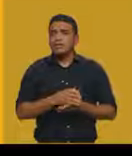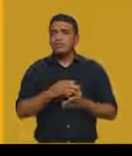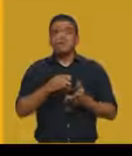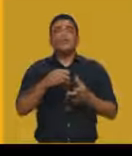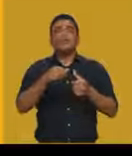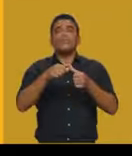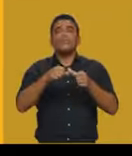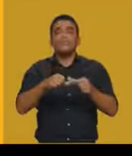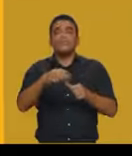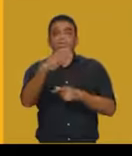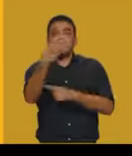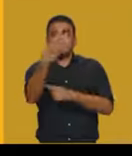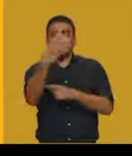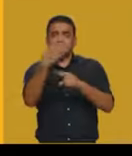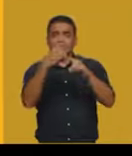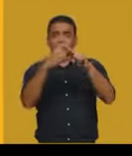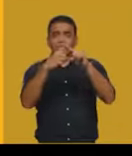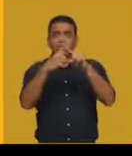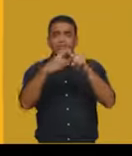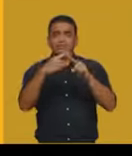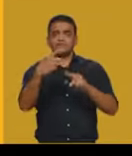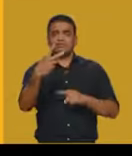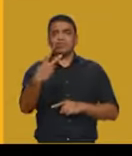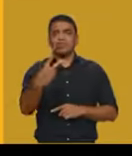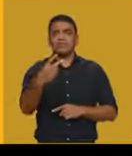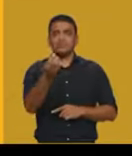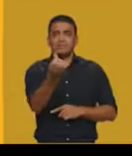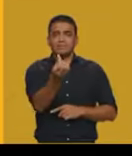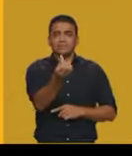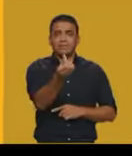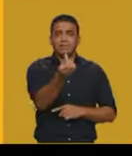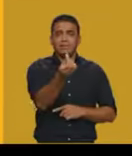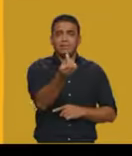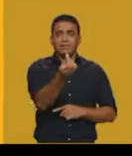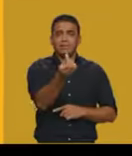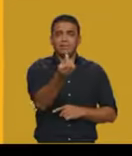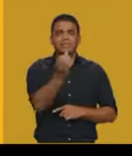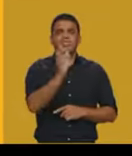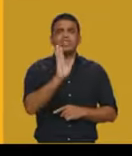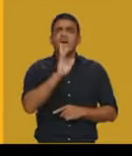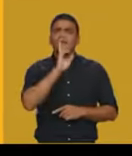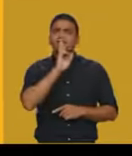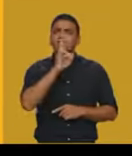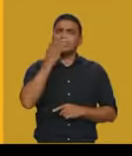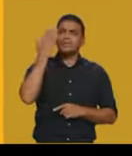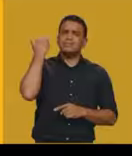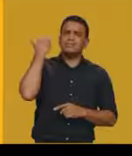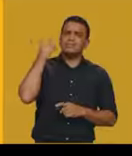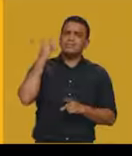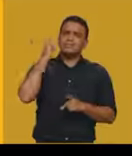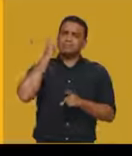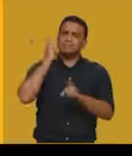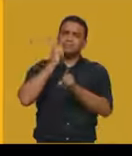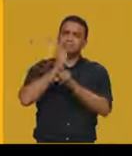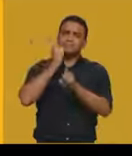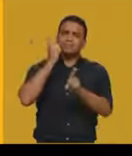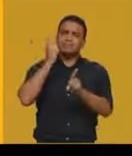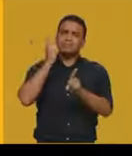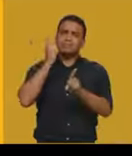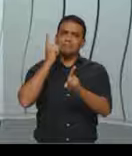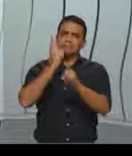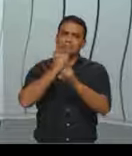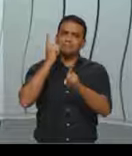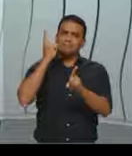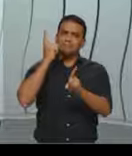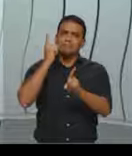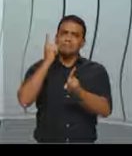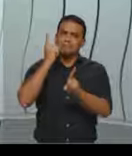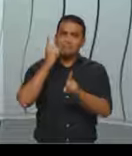3 vezes 2. 6. Eu já tinha achado a resposta lá atrás. Talvez você fique